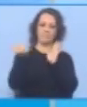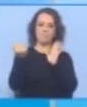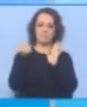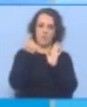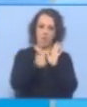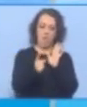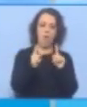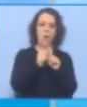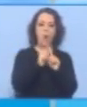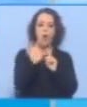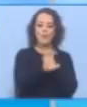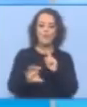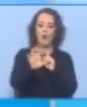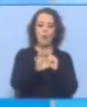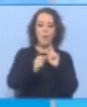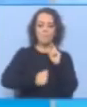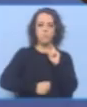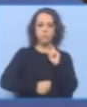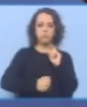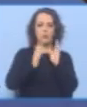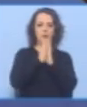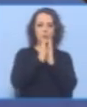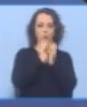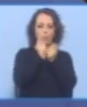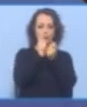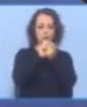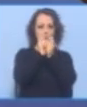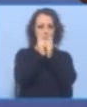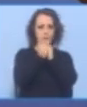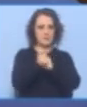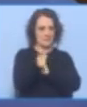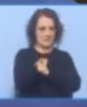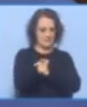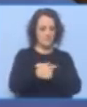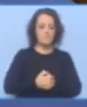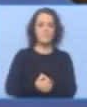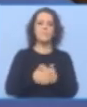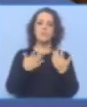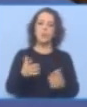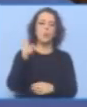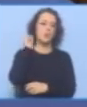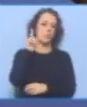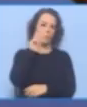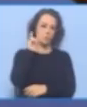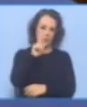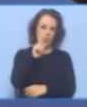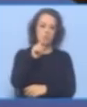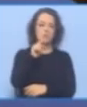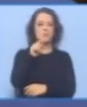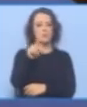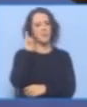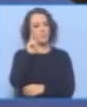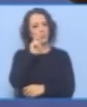foi alterado o catecismo da Igreja Católica nesse sentido. É importante eu acho que isto é importante